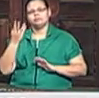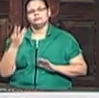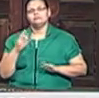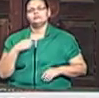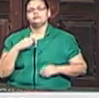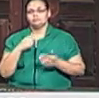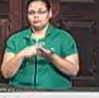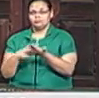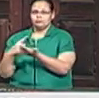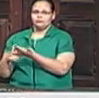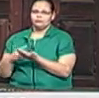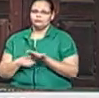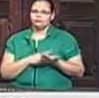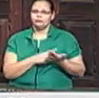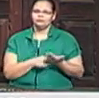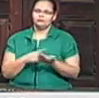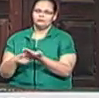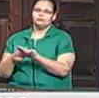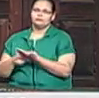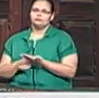Os acordos sempre